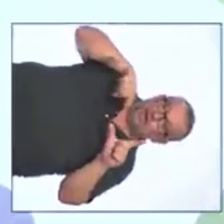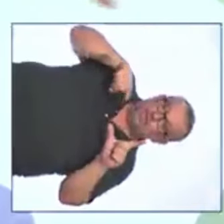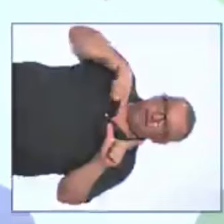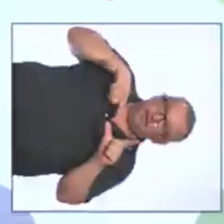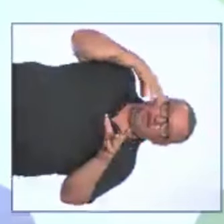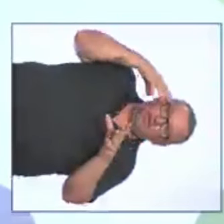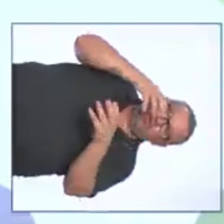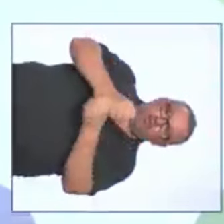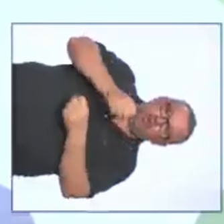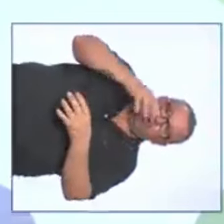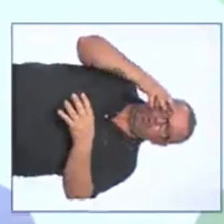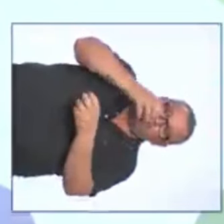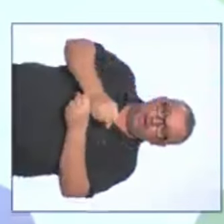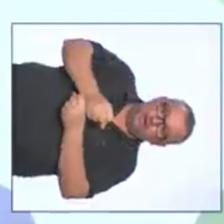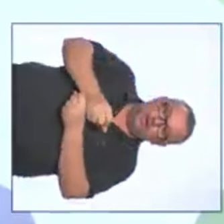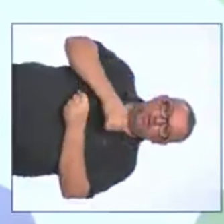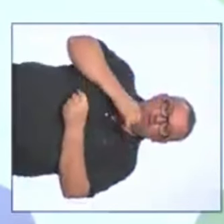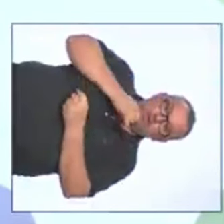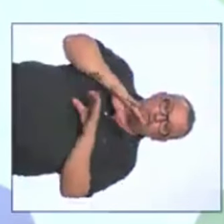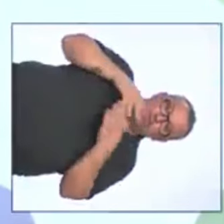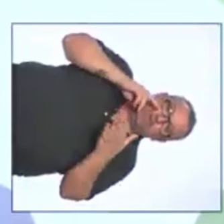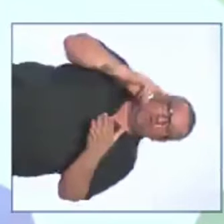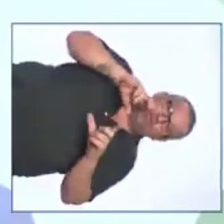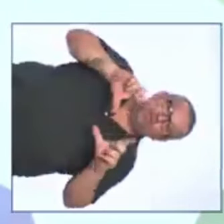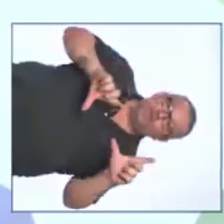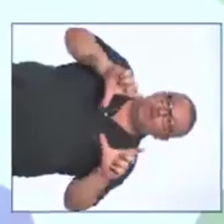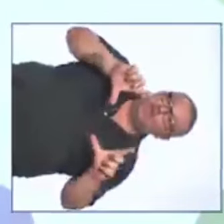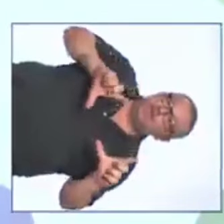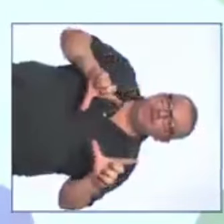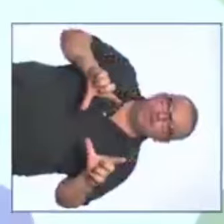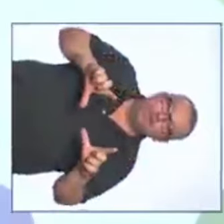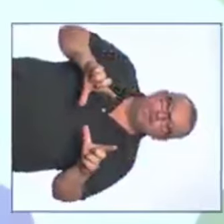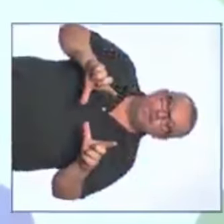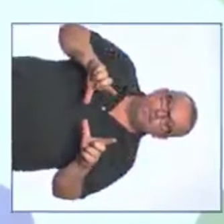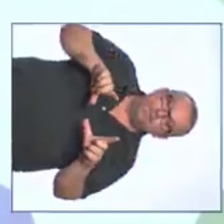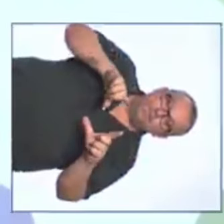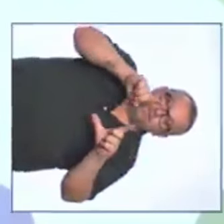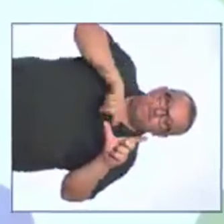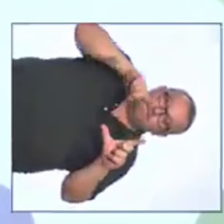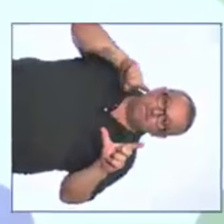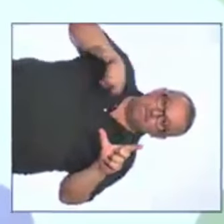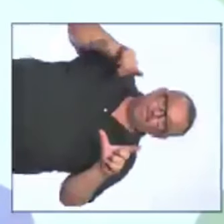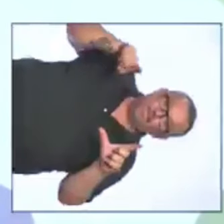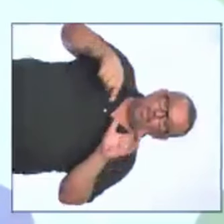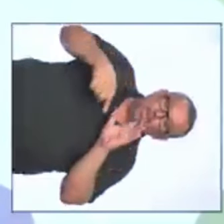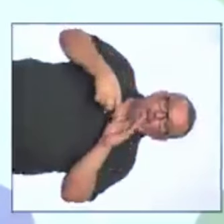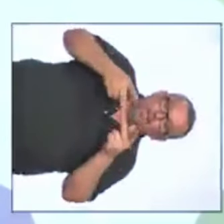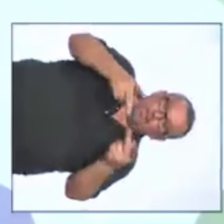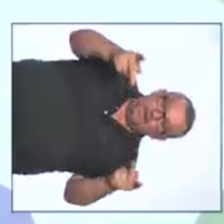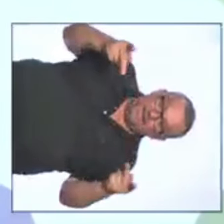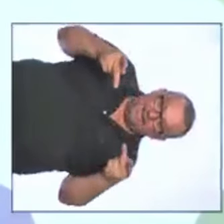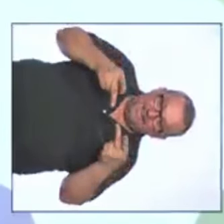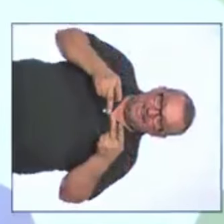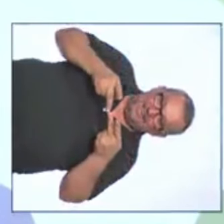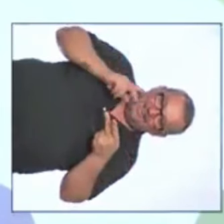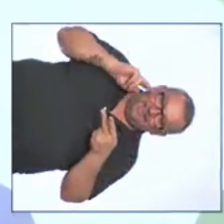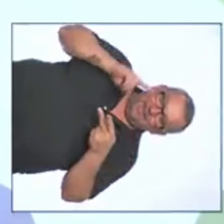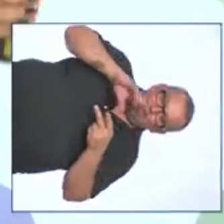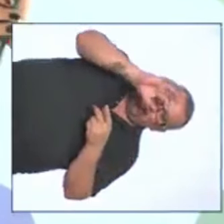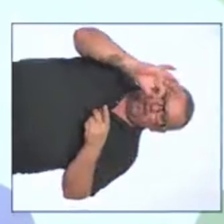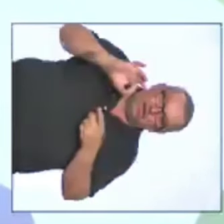somatória ou por exemplo quando a gente vê na TV aqueles gráficos lá de novo voltando o gráfico de pizza que se você soma lá as